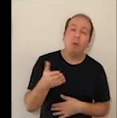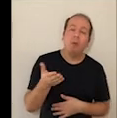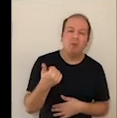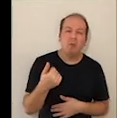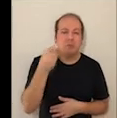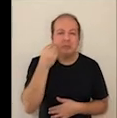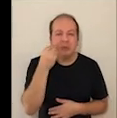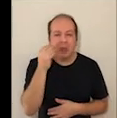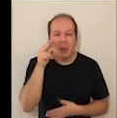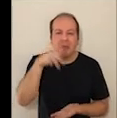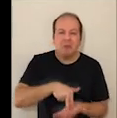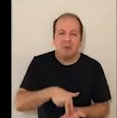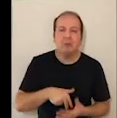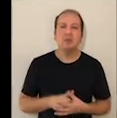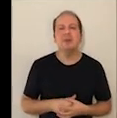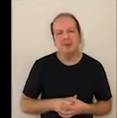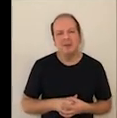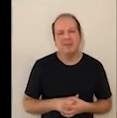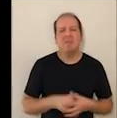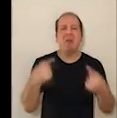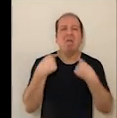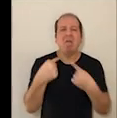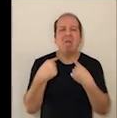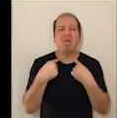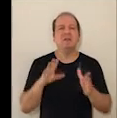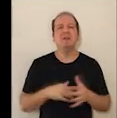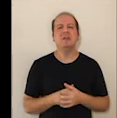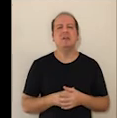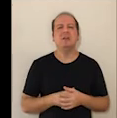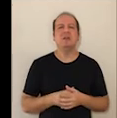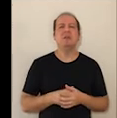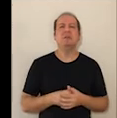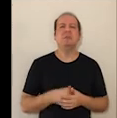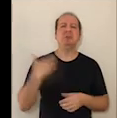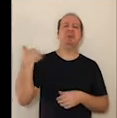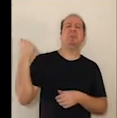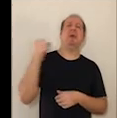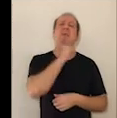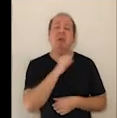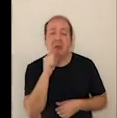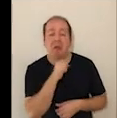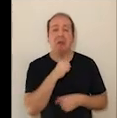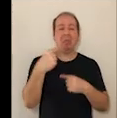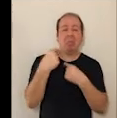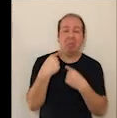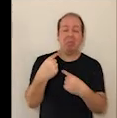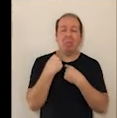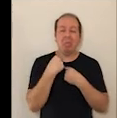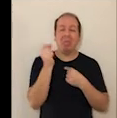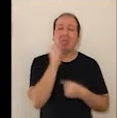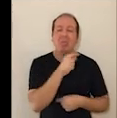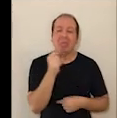Vamos, cadáver, levanta. Não vai mais zombar de mim. Me chama de Sovina. seu esbanjador,